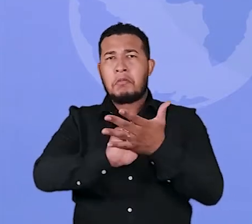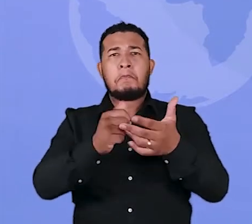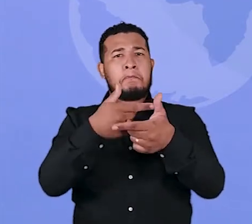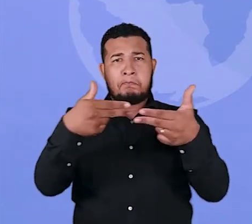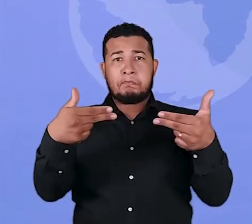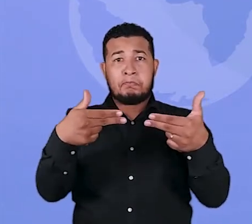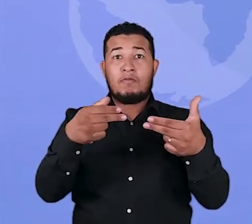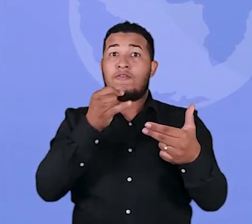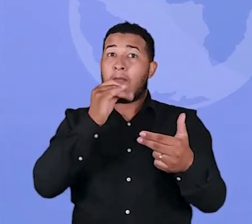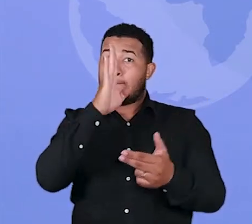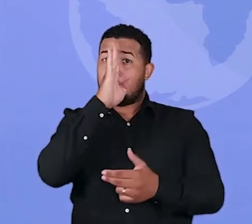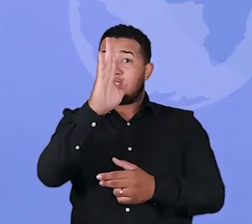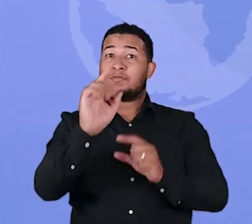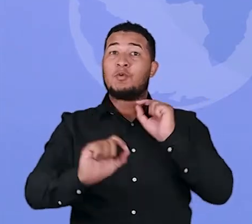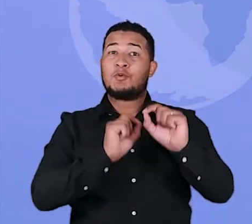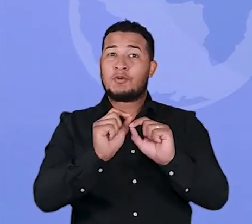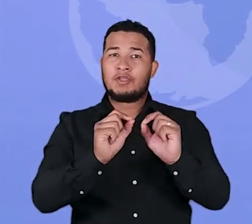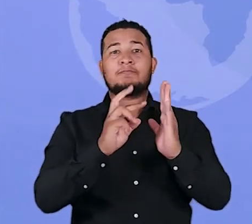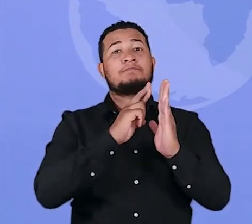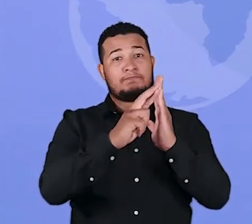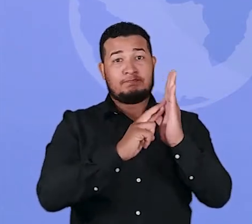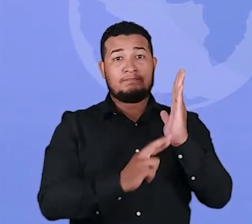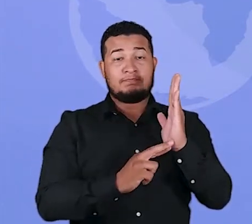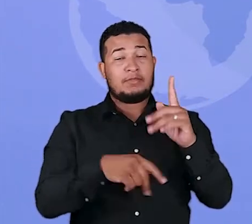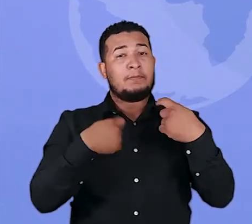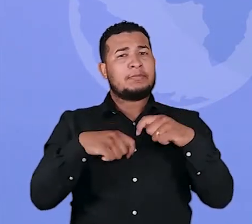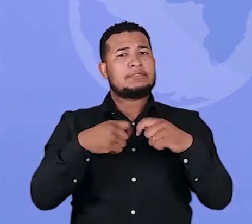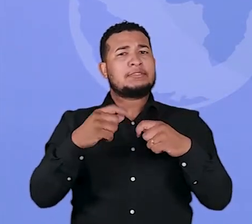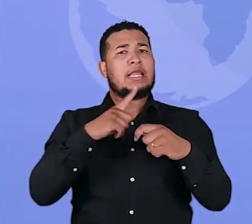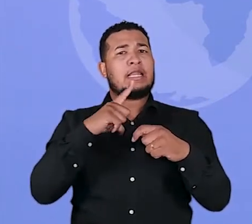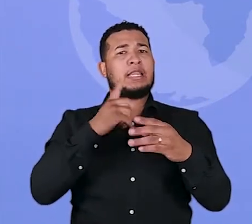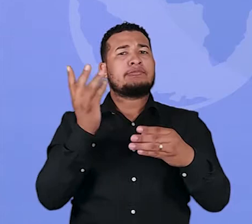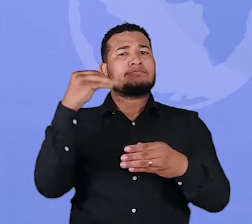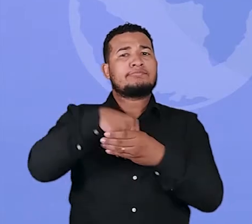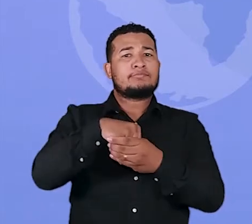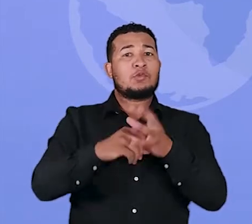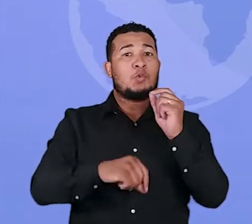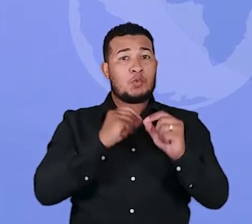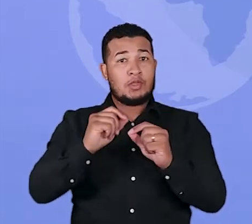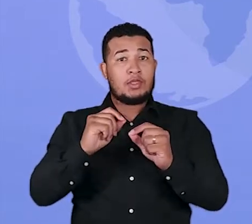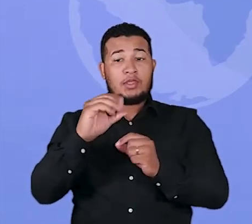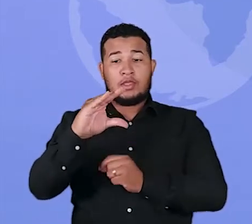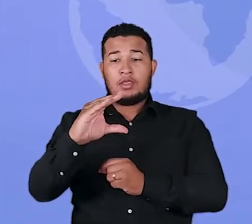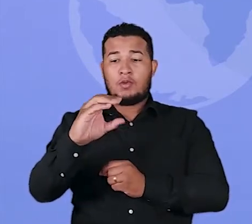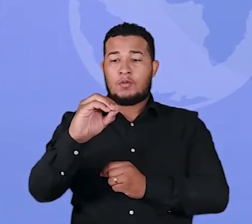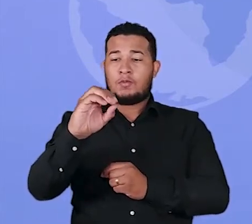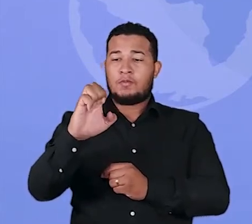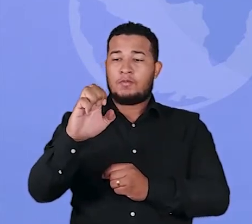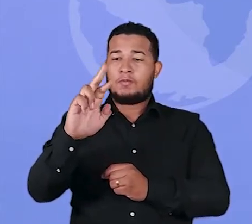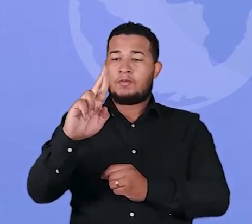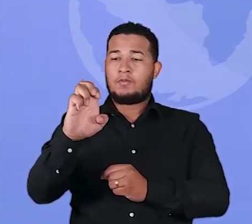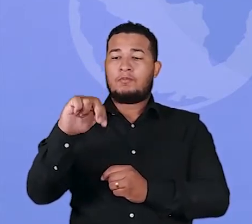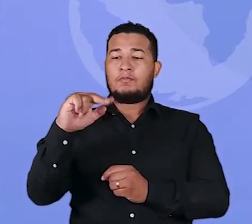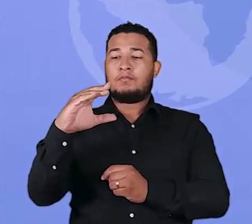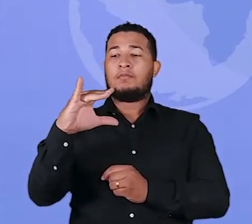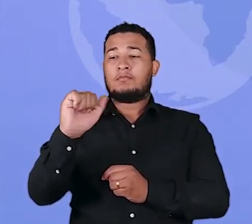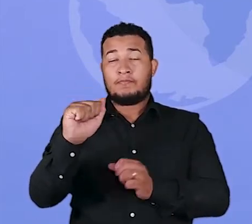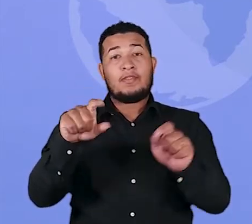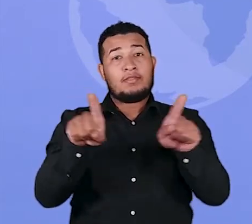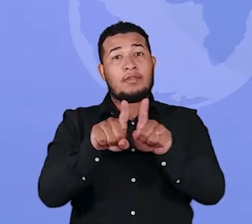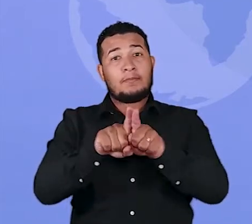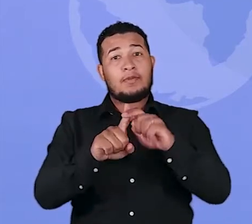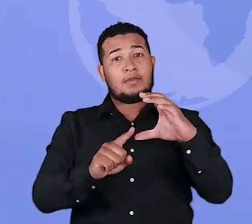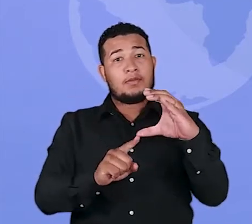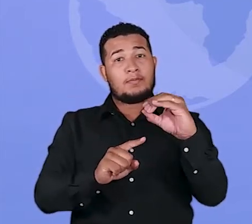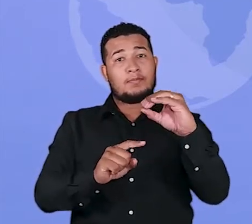escrever, sobretudo uma redação, a gente precisa ter ali uma coerência e uma coesão.